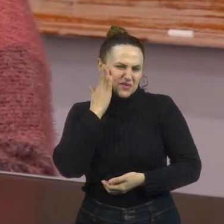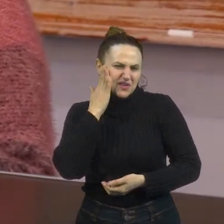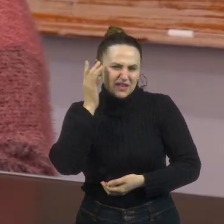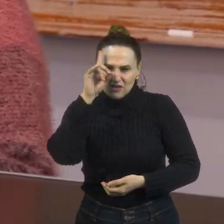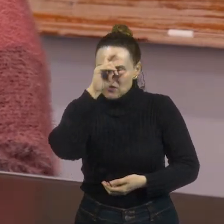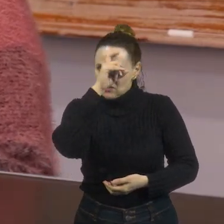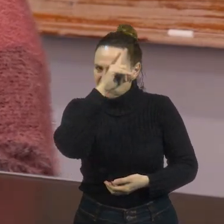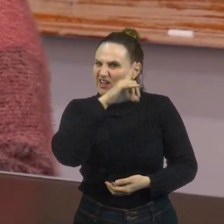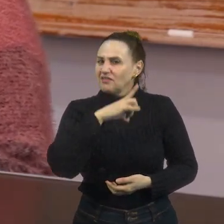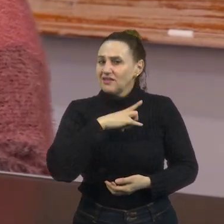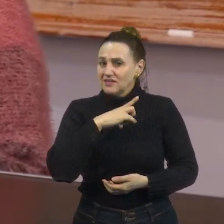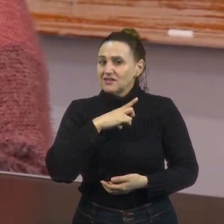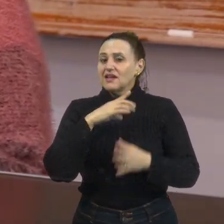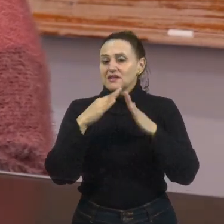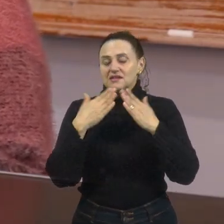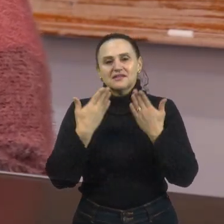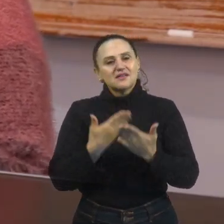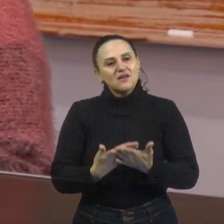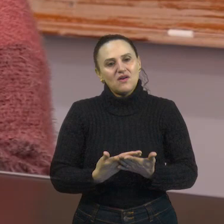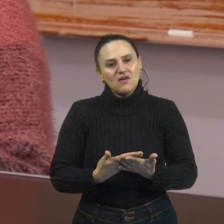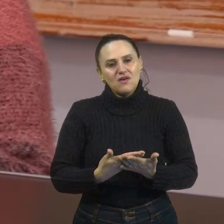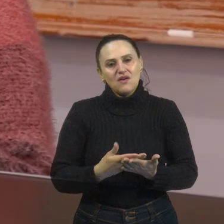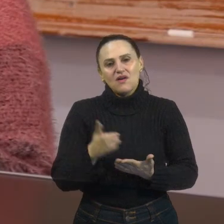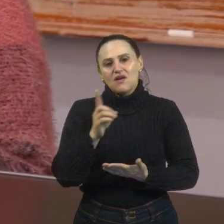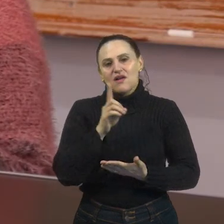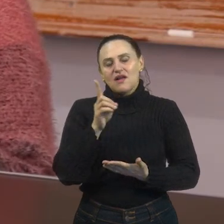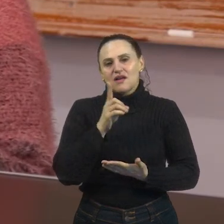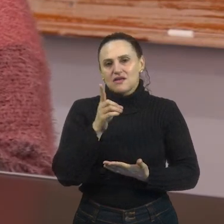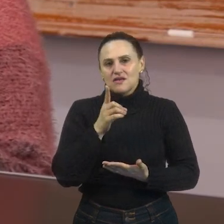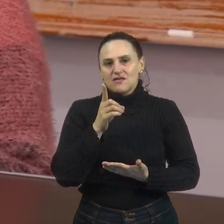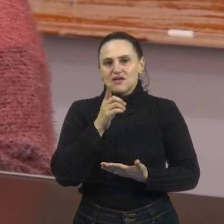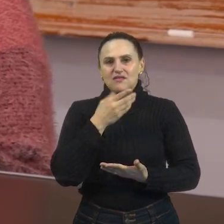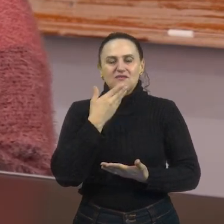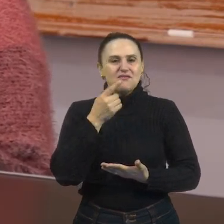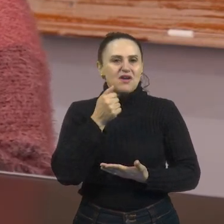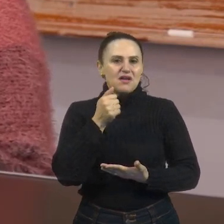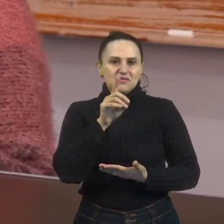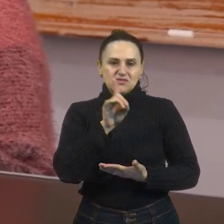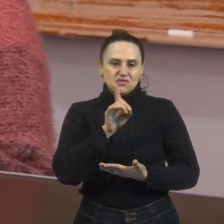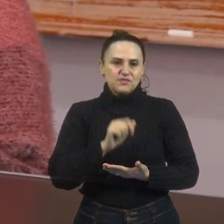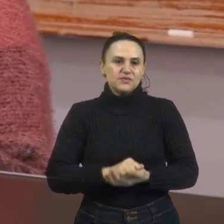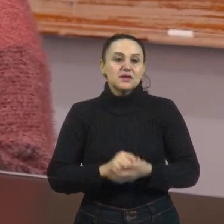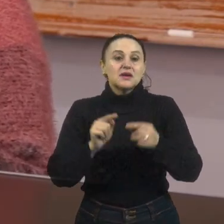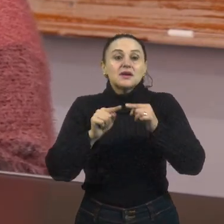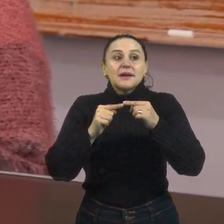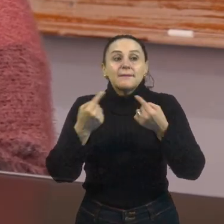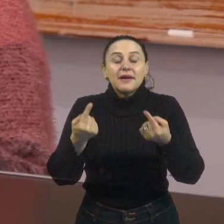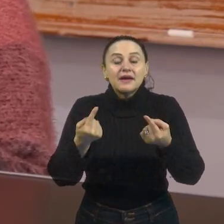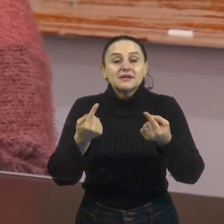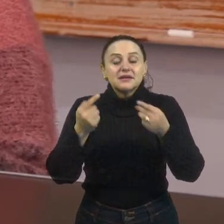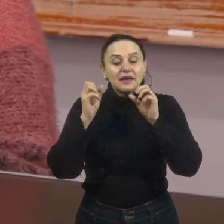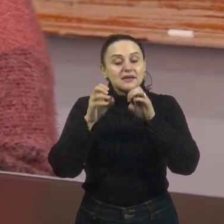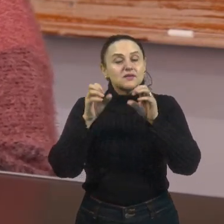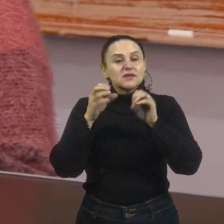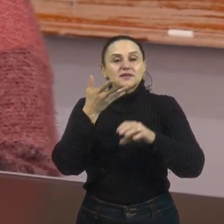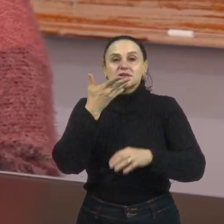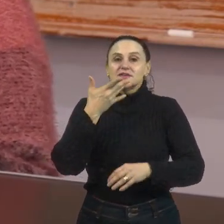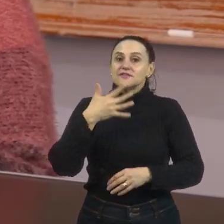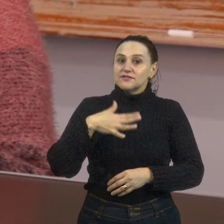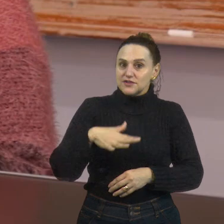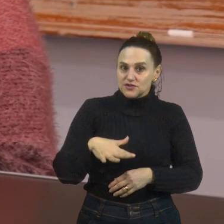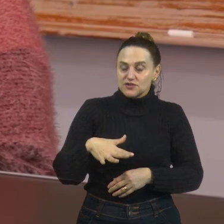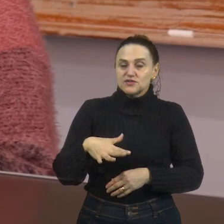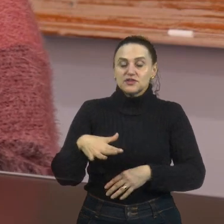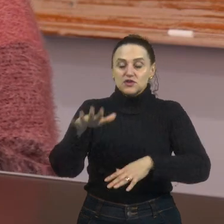na escola, né? Nem sempre é fácil, mas para que a educação infantil seja